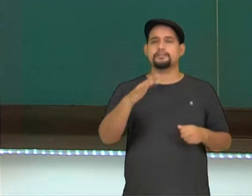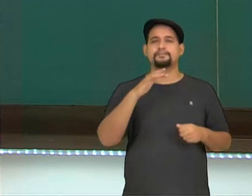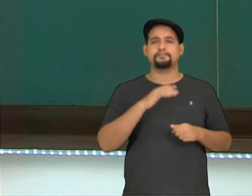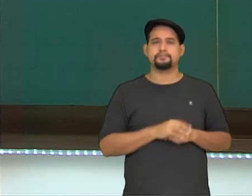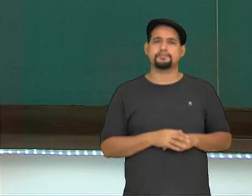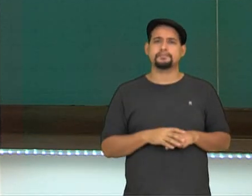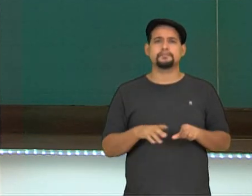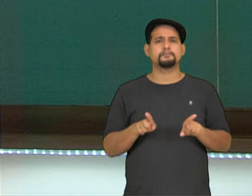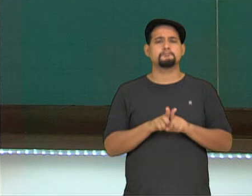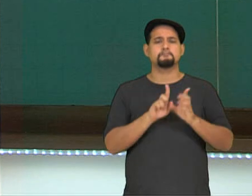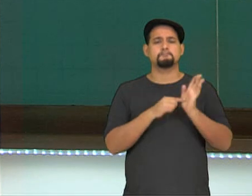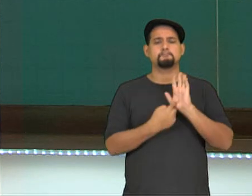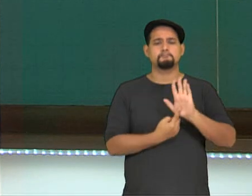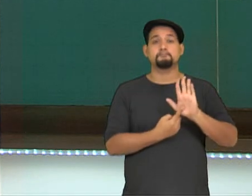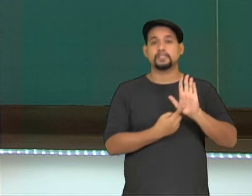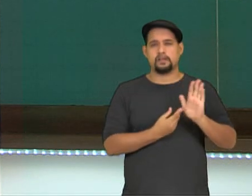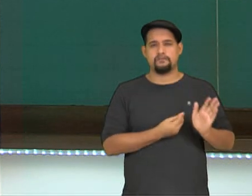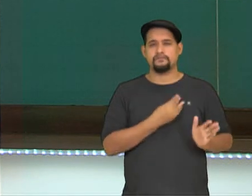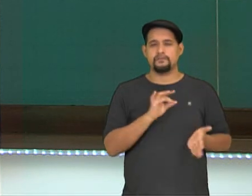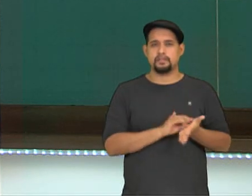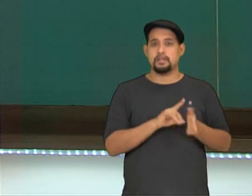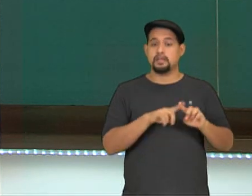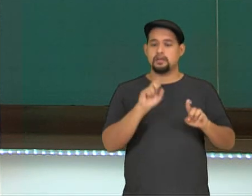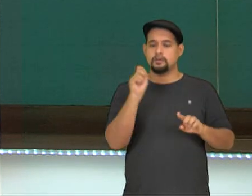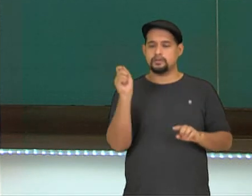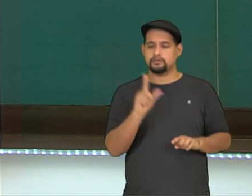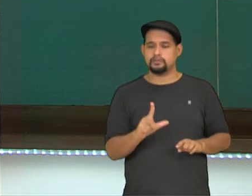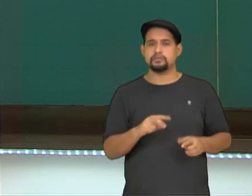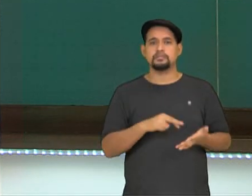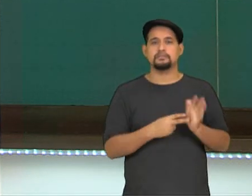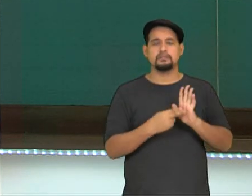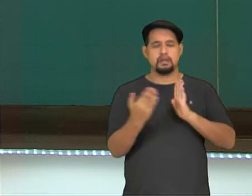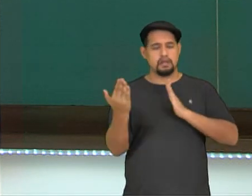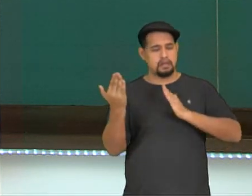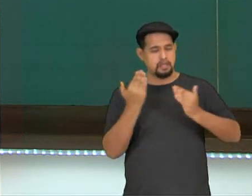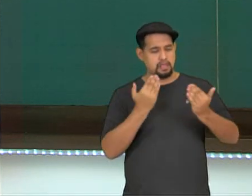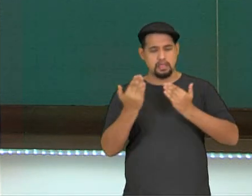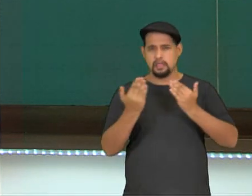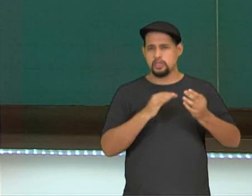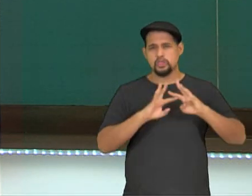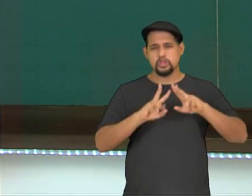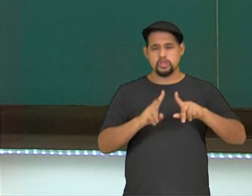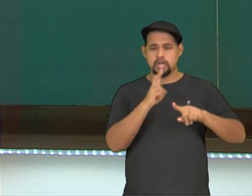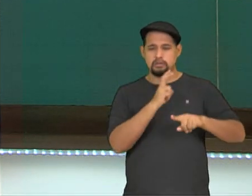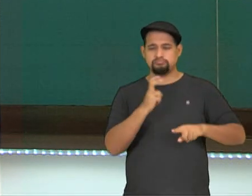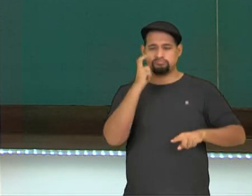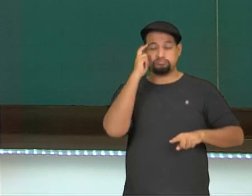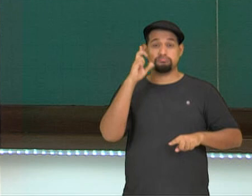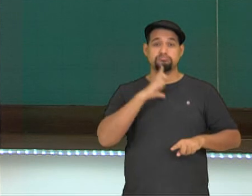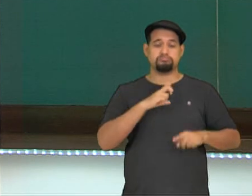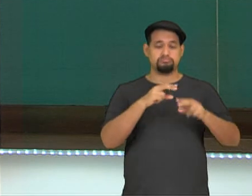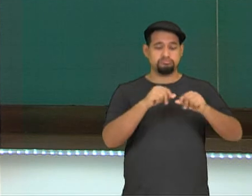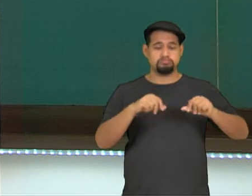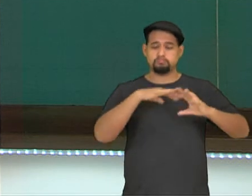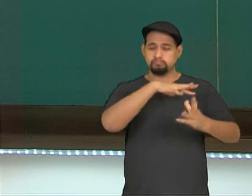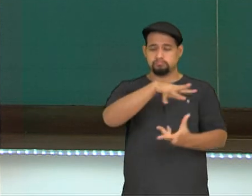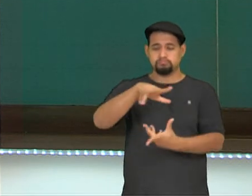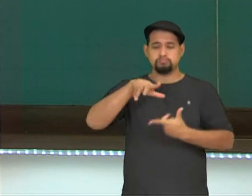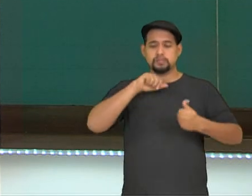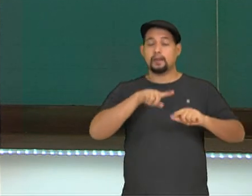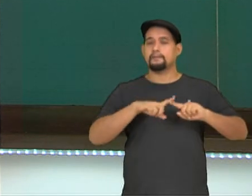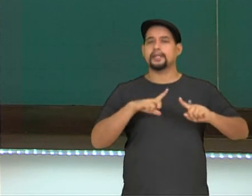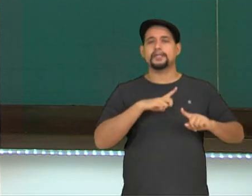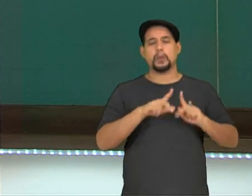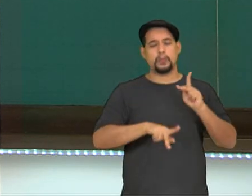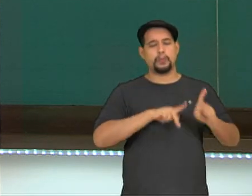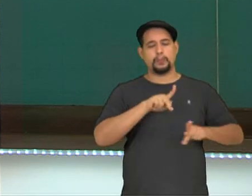agrícola. Então eles trouxeram essa questão de vida. E o azul foi o quê? Assimilado por toda a cultura que existia na face da Terra. E quando nós tínhamos